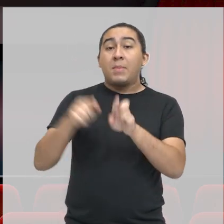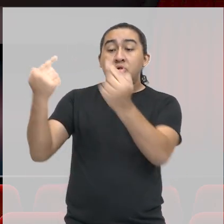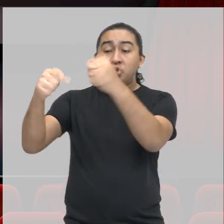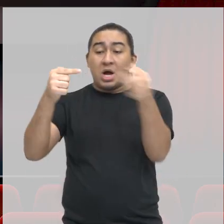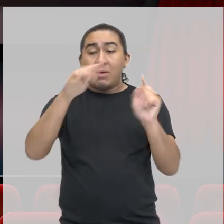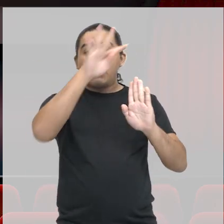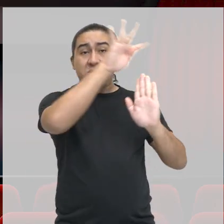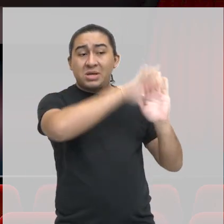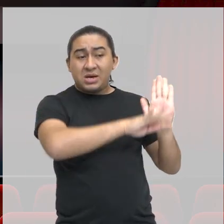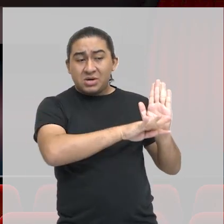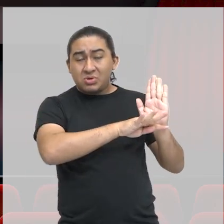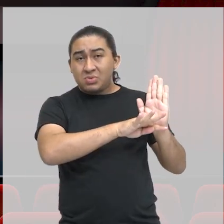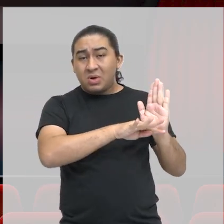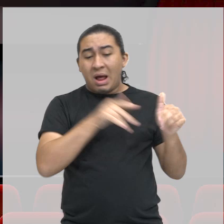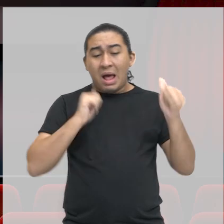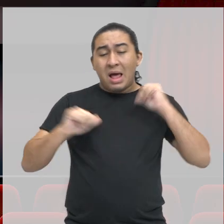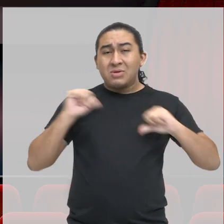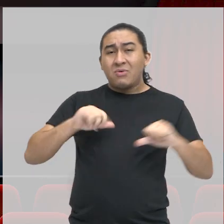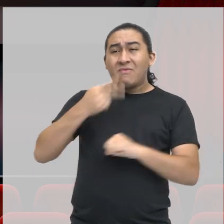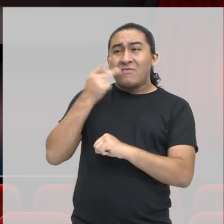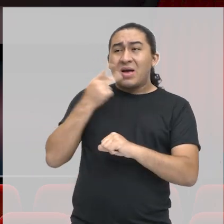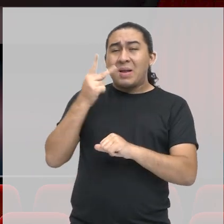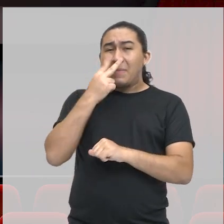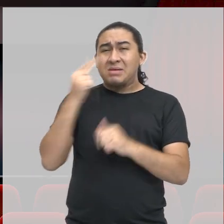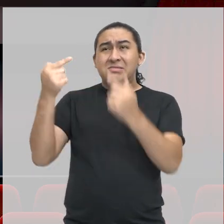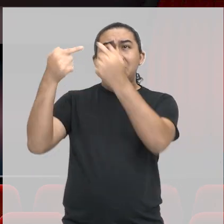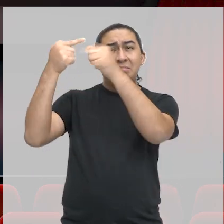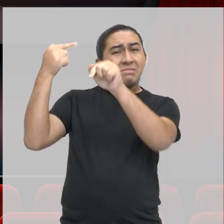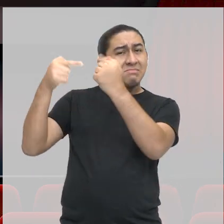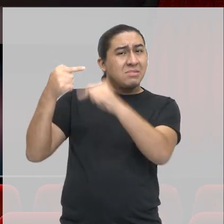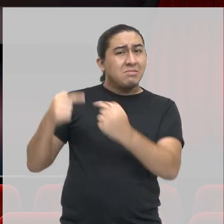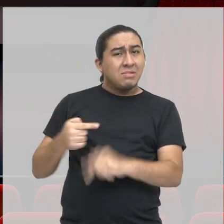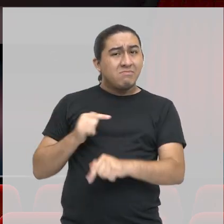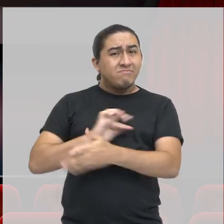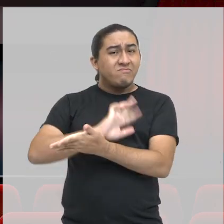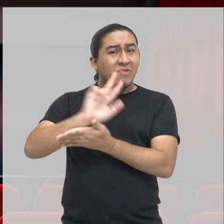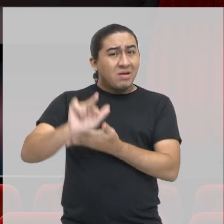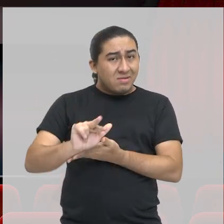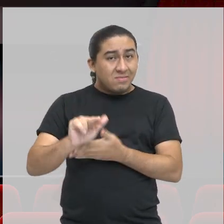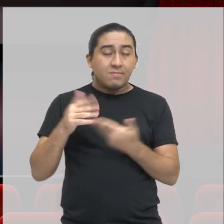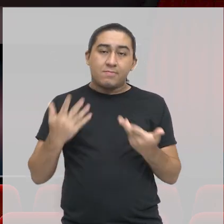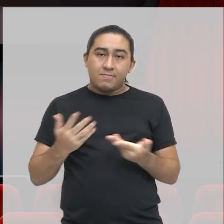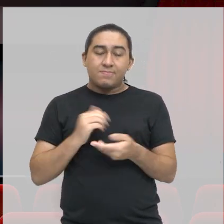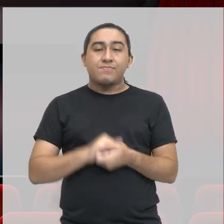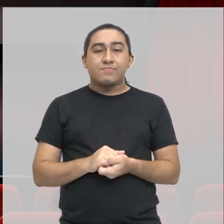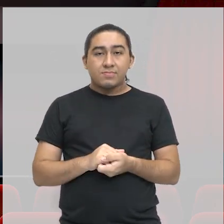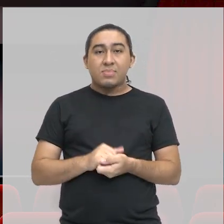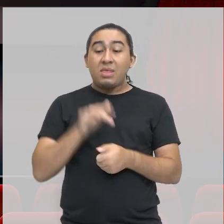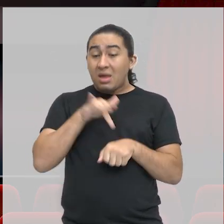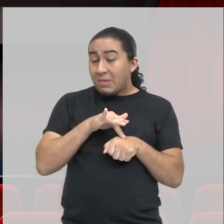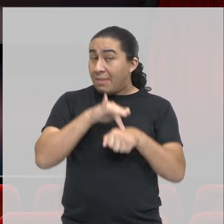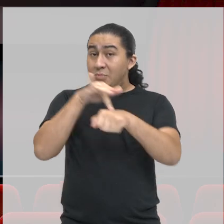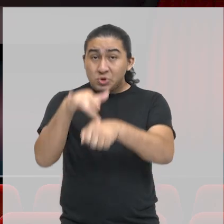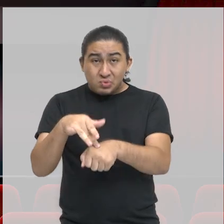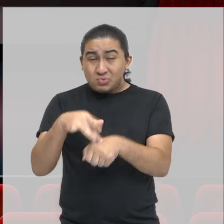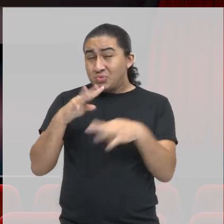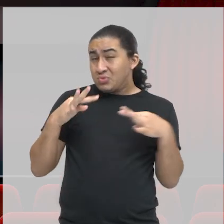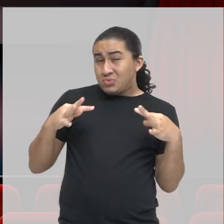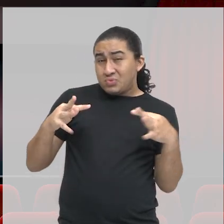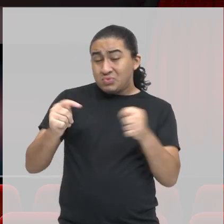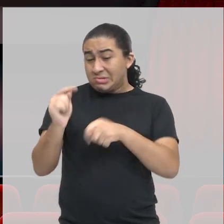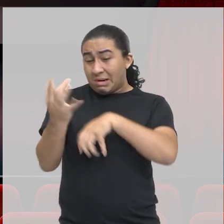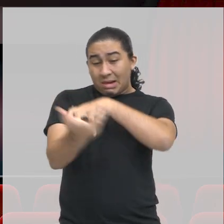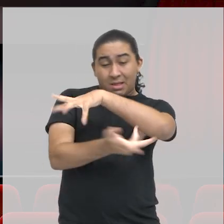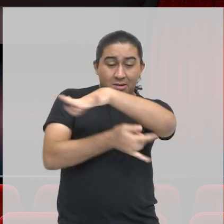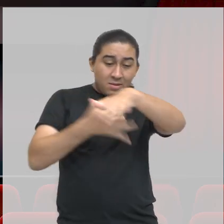falando algo assim desconexo, sem sentido. Então, o nome já diz tudo, teatro do absurdo.